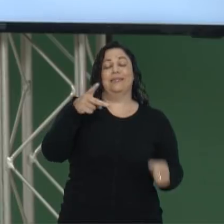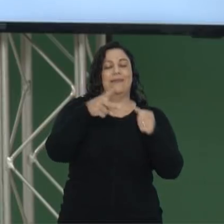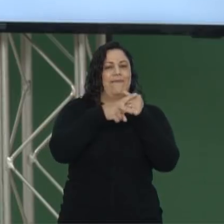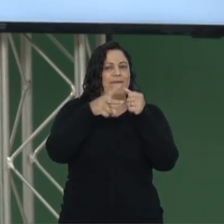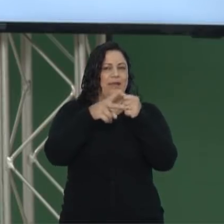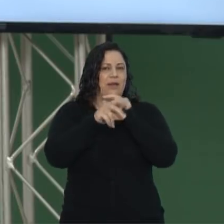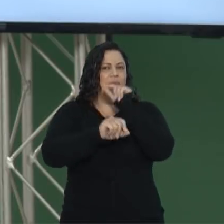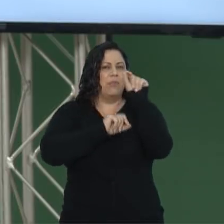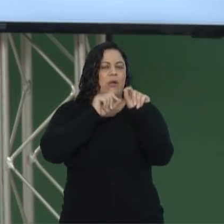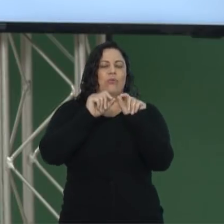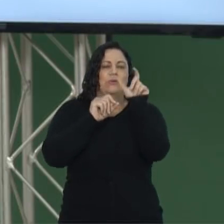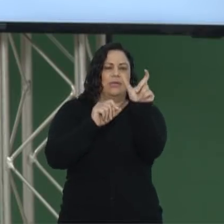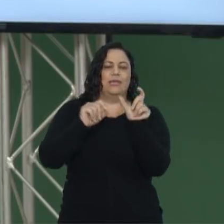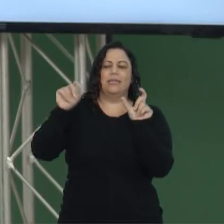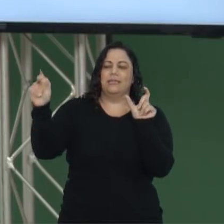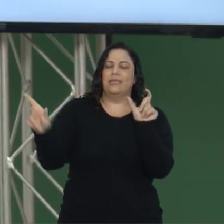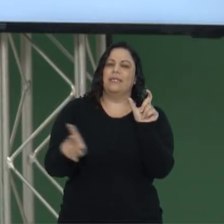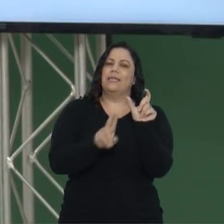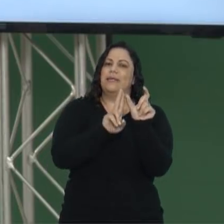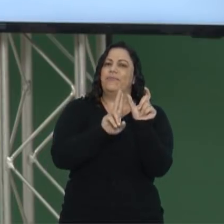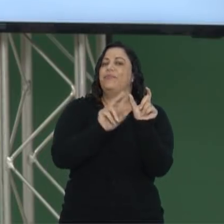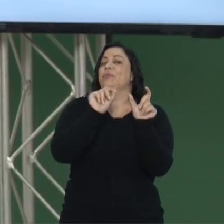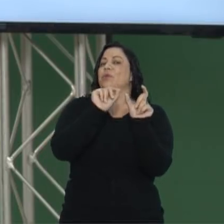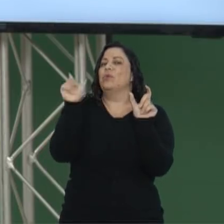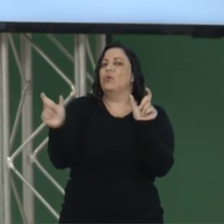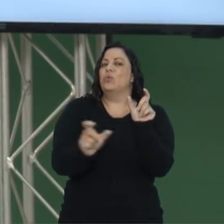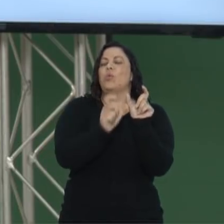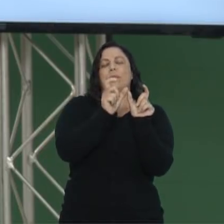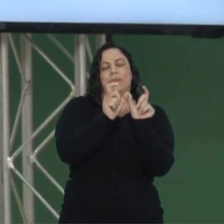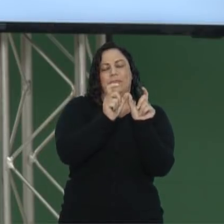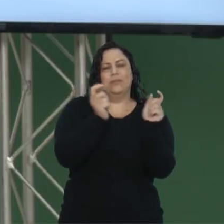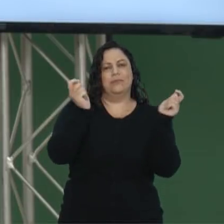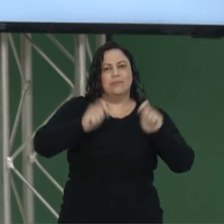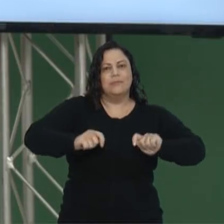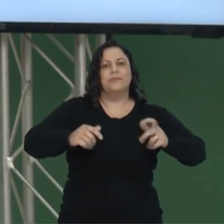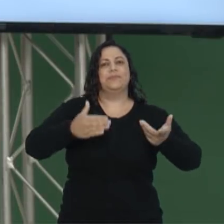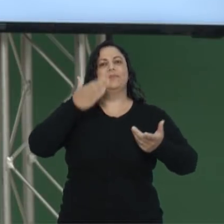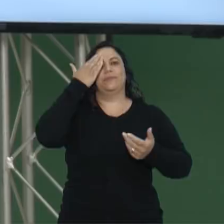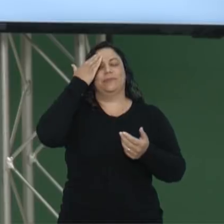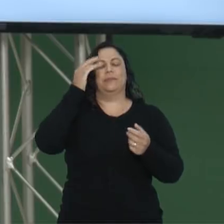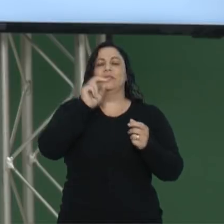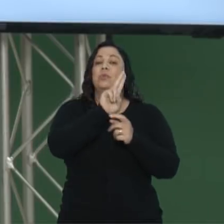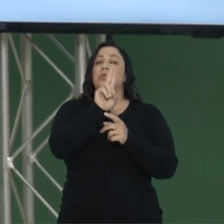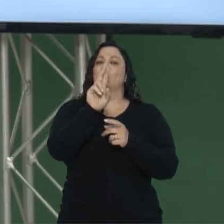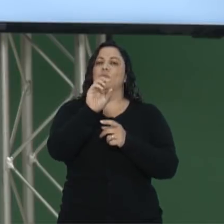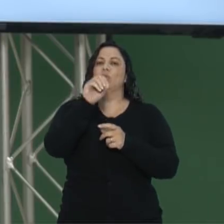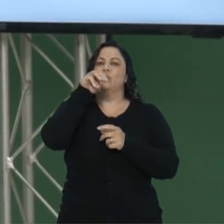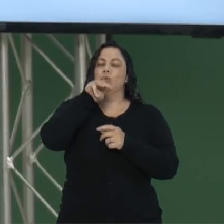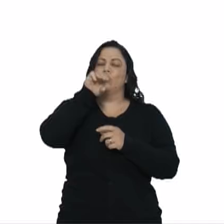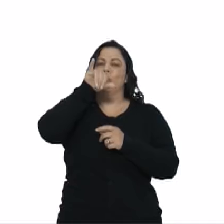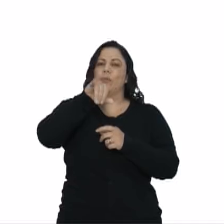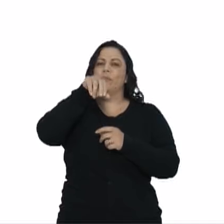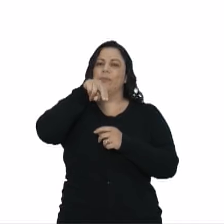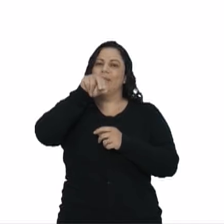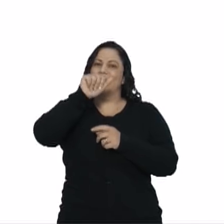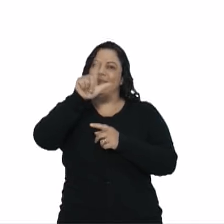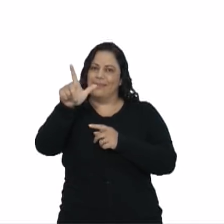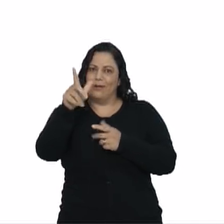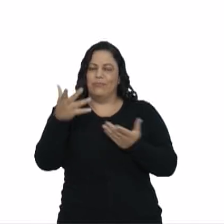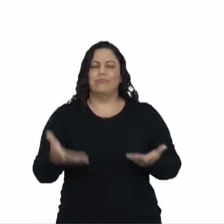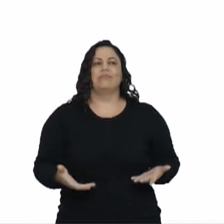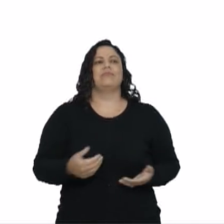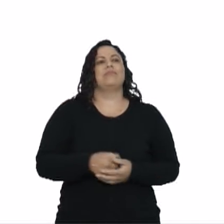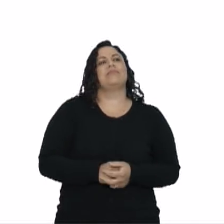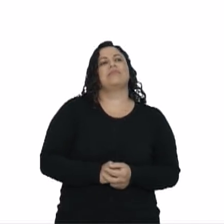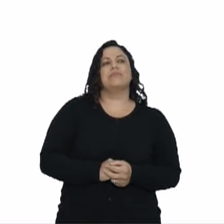gente sempre aprende na nossa vida e aí nesse momento a gente está compreendendo regência nominal. Compreender também a regência dos nomes